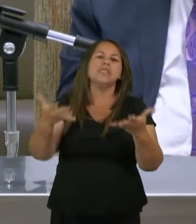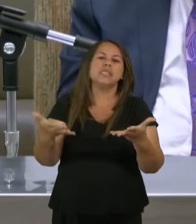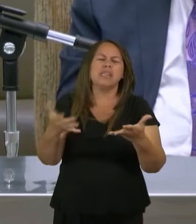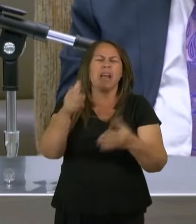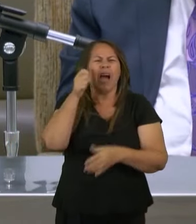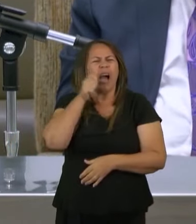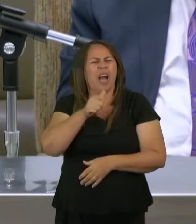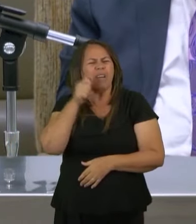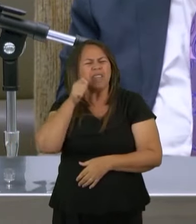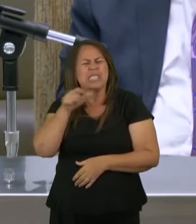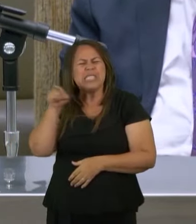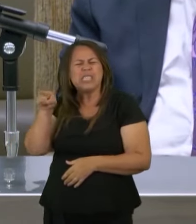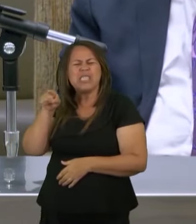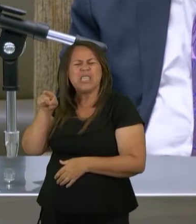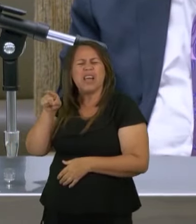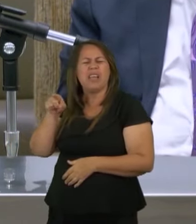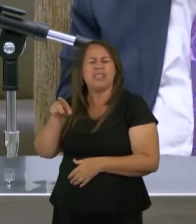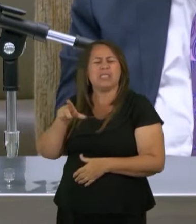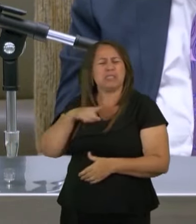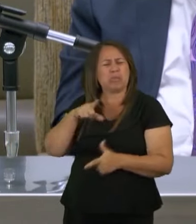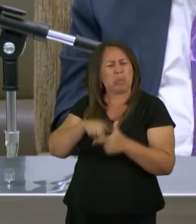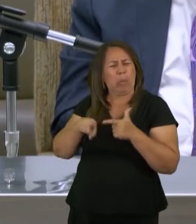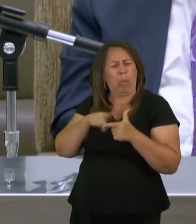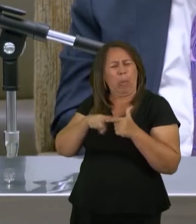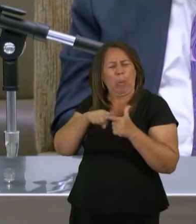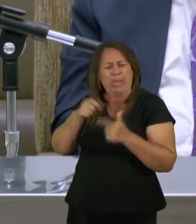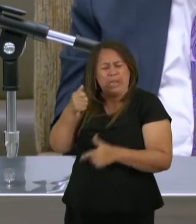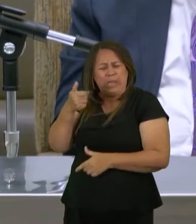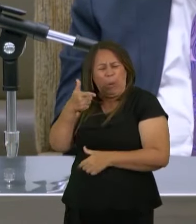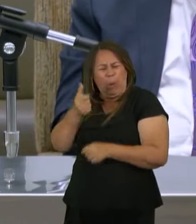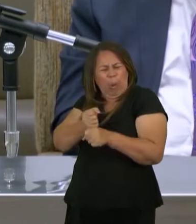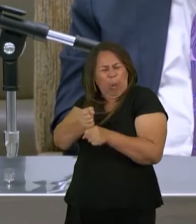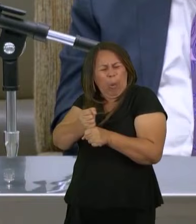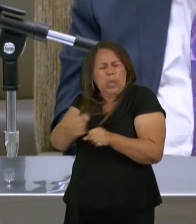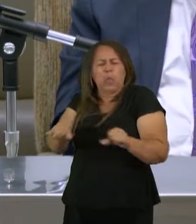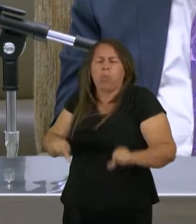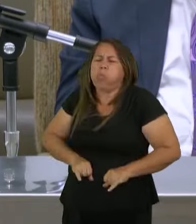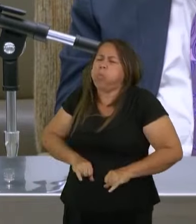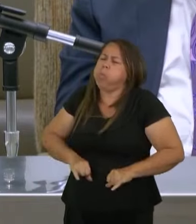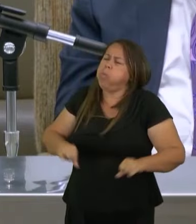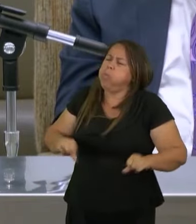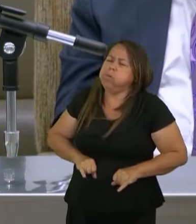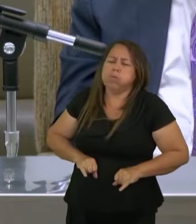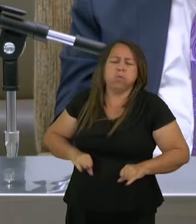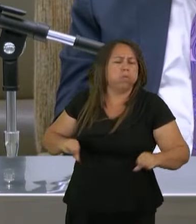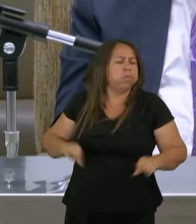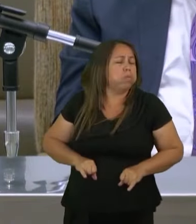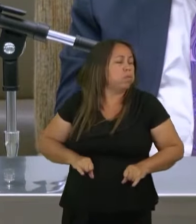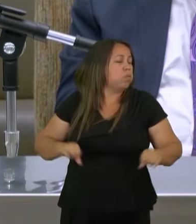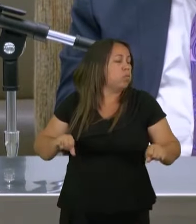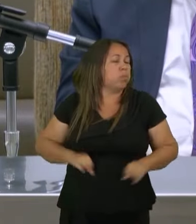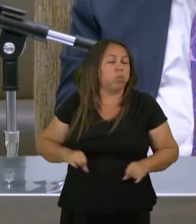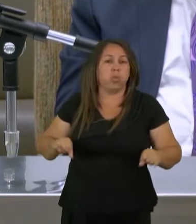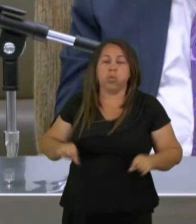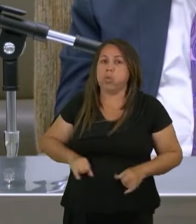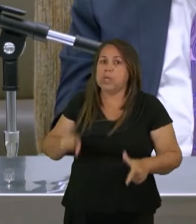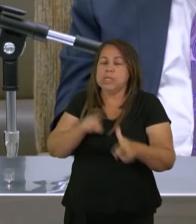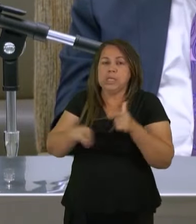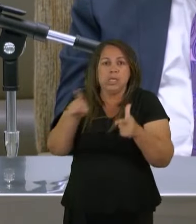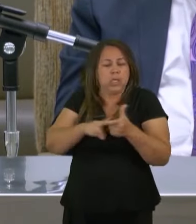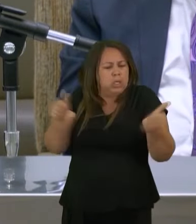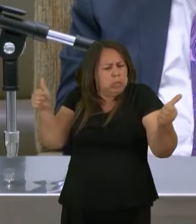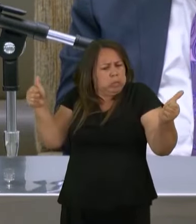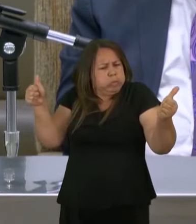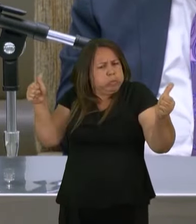ia de mal a pior. Fazia 12 anos que ela estava sofrendo e o problema ele foi